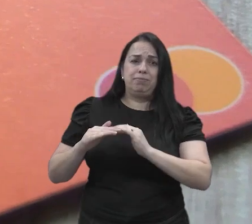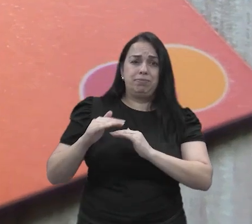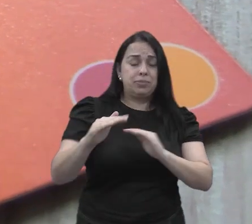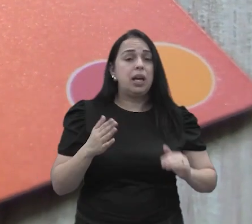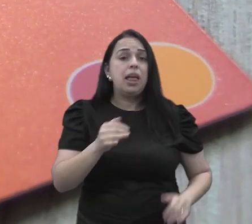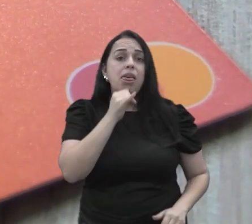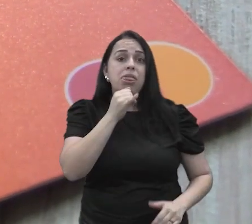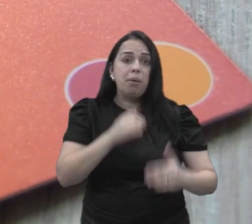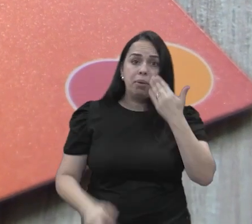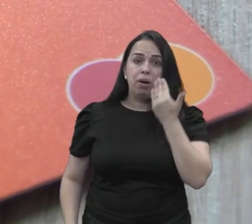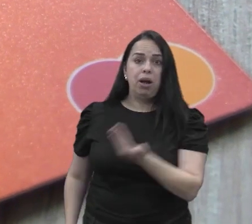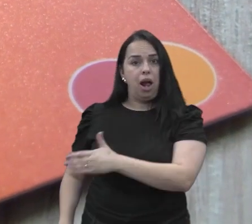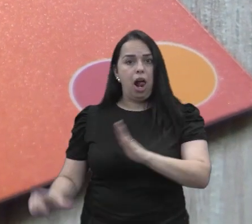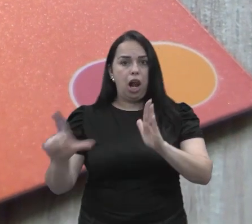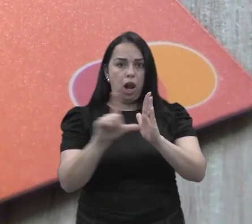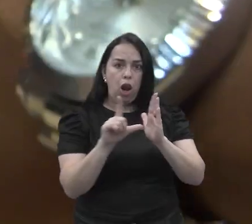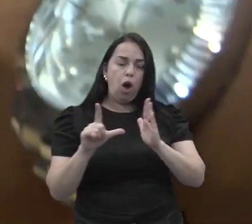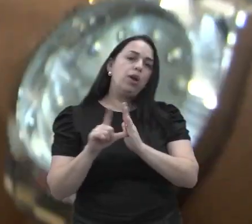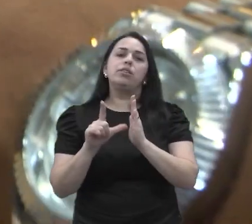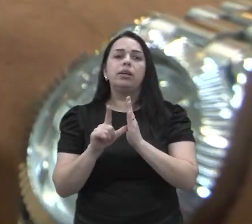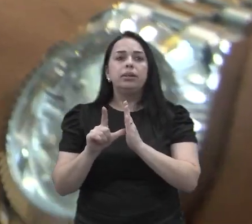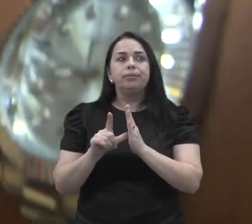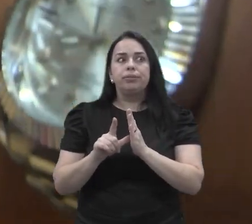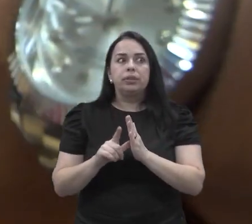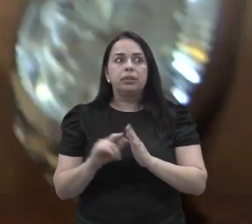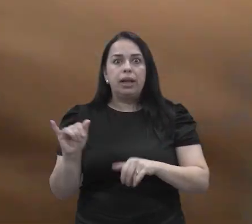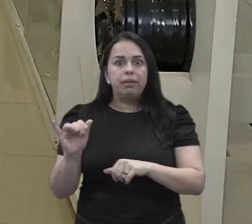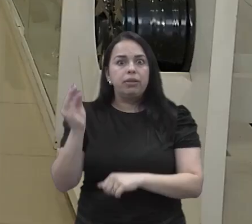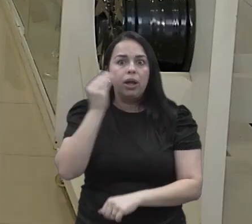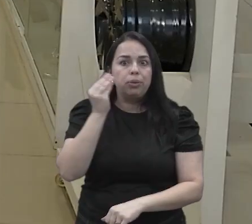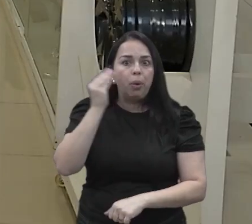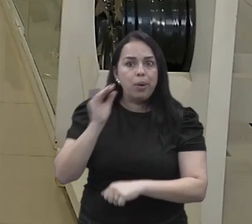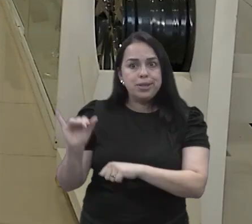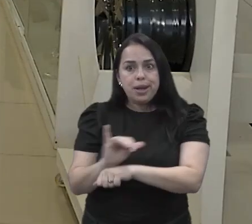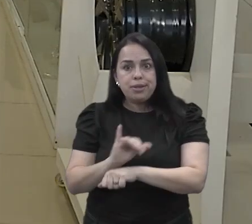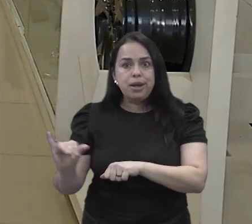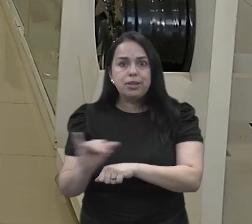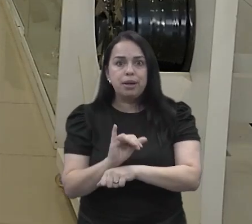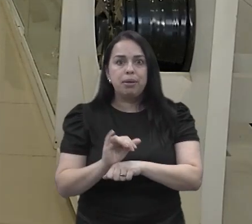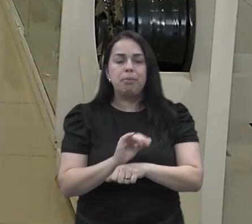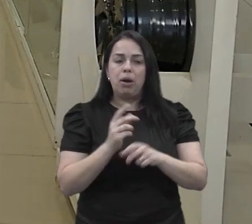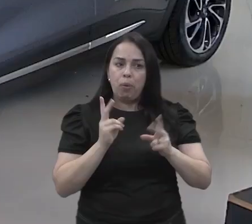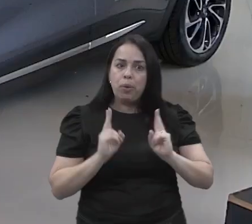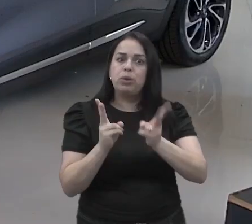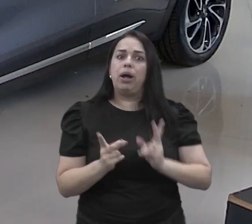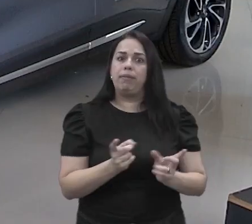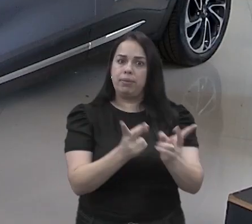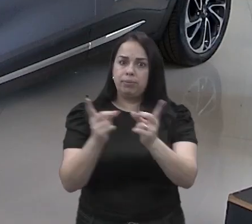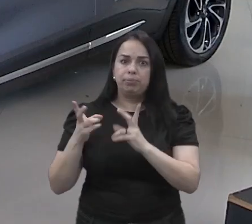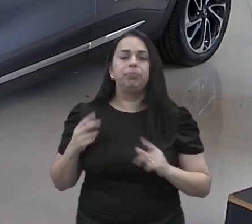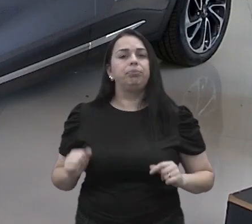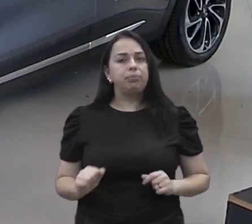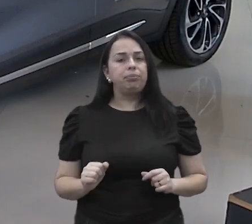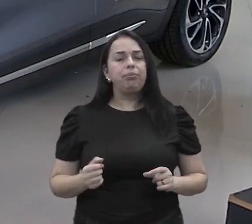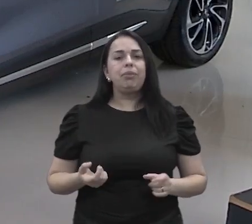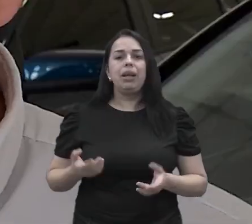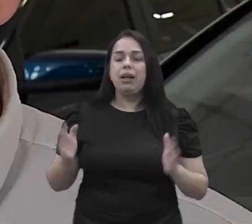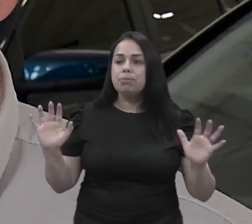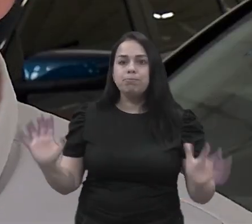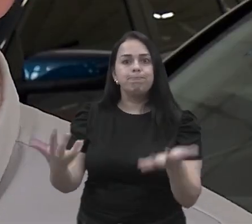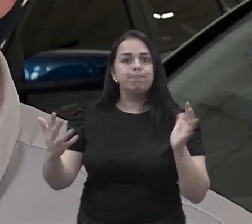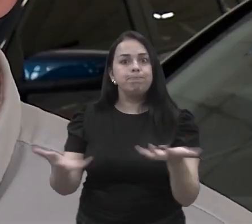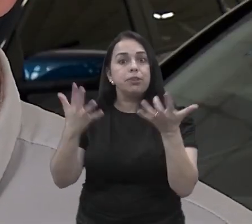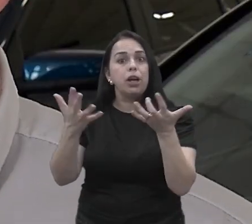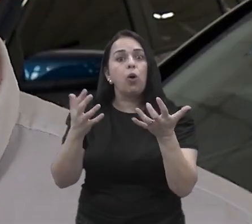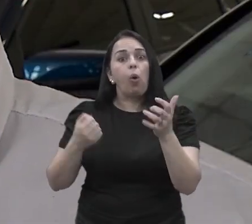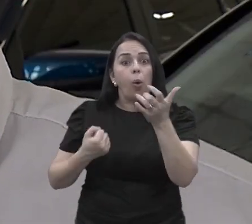diminui e isso dificulta o consumo e o crescimento econômico. Esta concessionária da região leste adotou medidas para